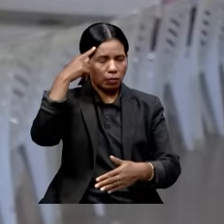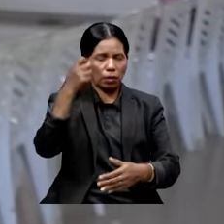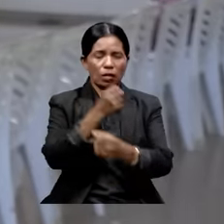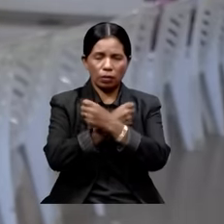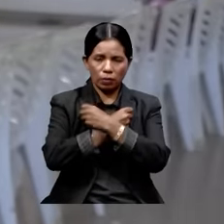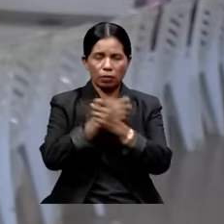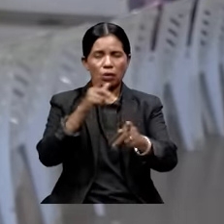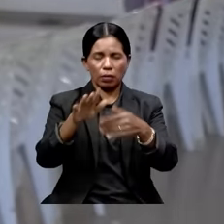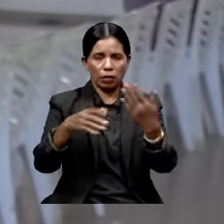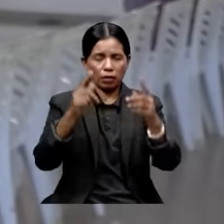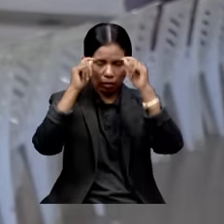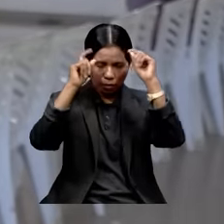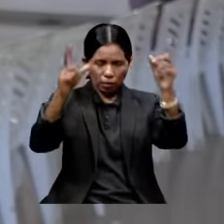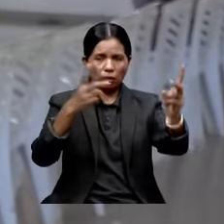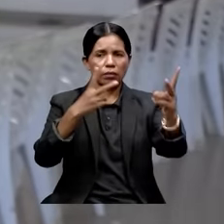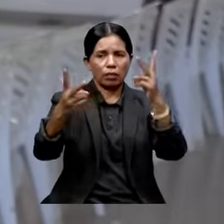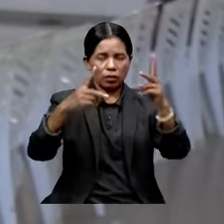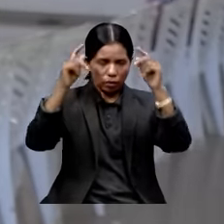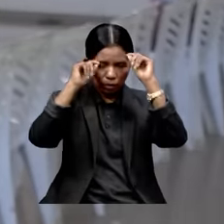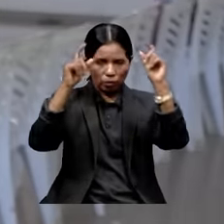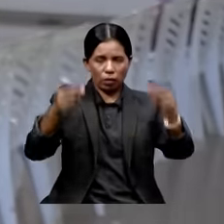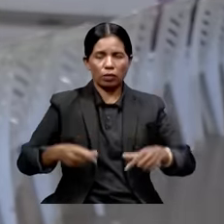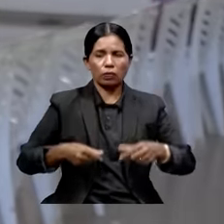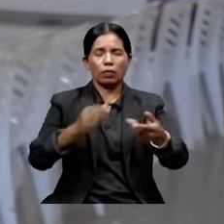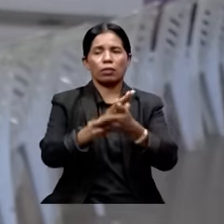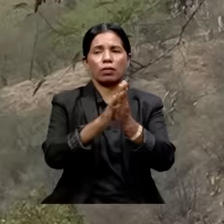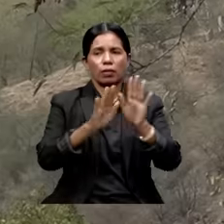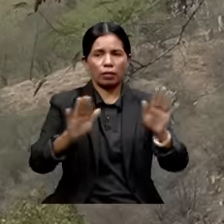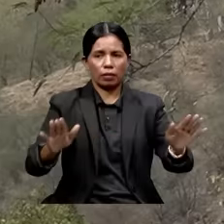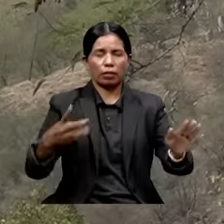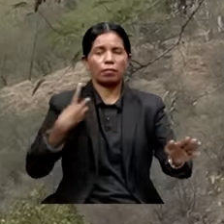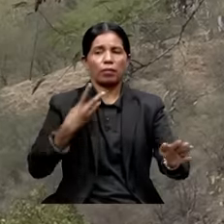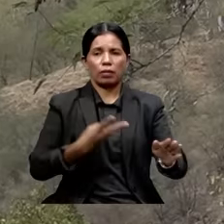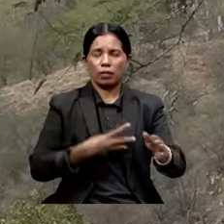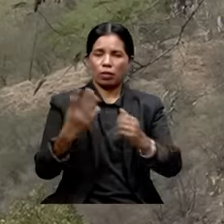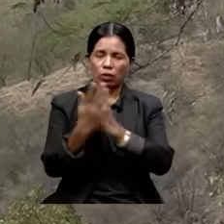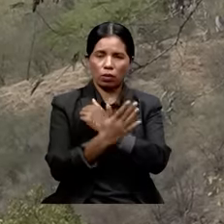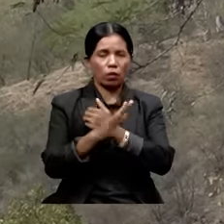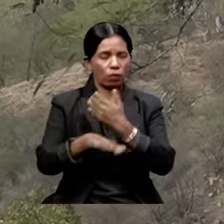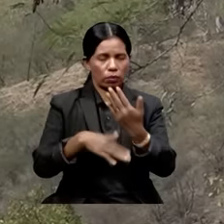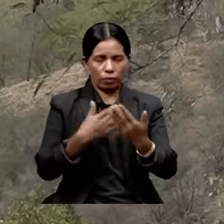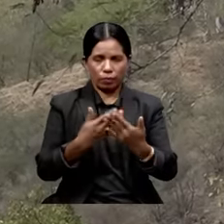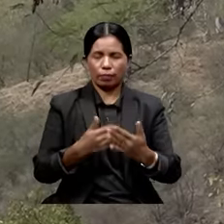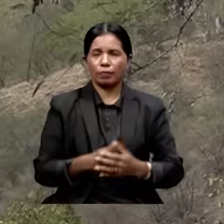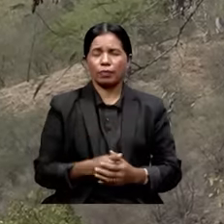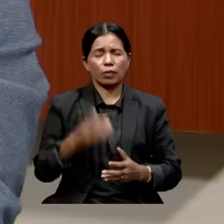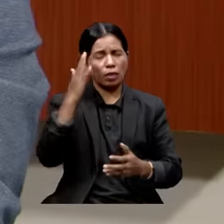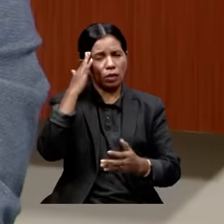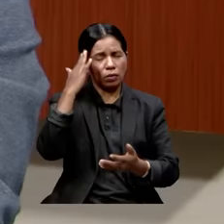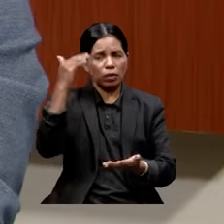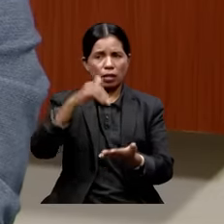Timor, puri mai visita Timor, fodame no pas, ba ito hutu. Anoi hikas fila